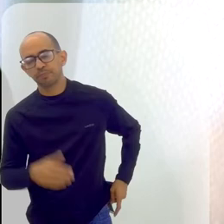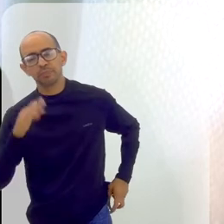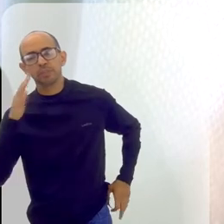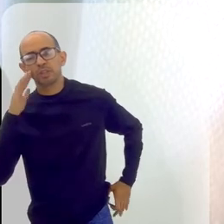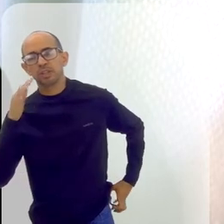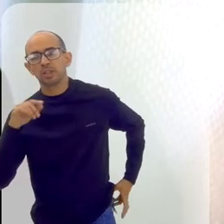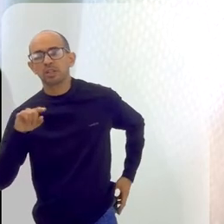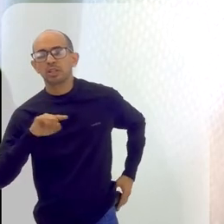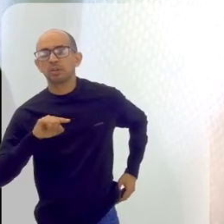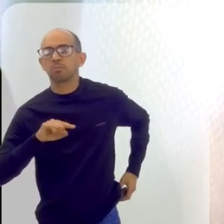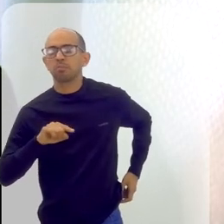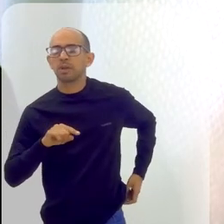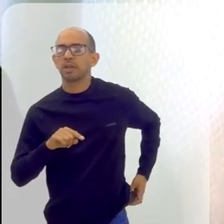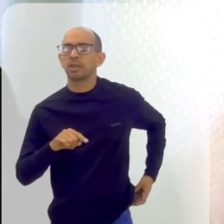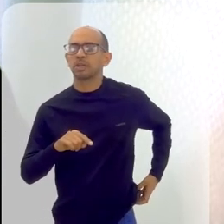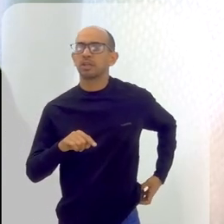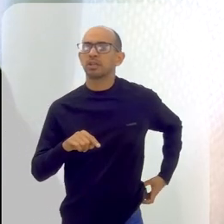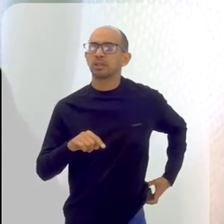entender também